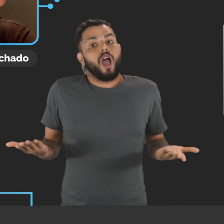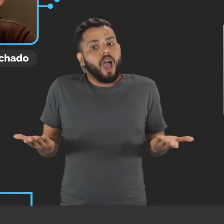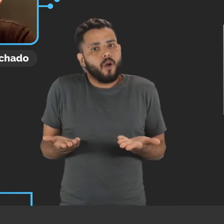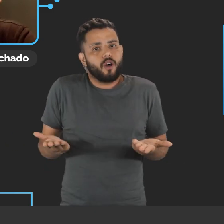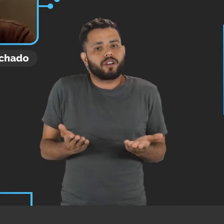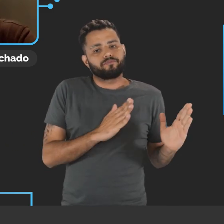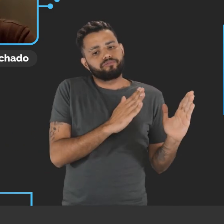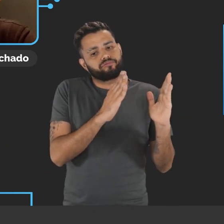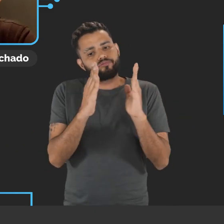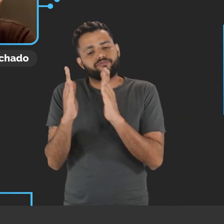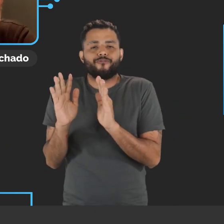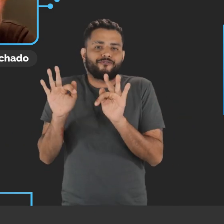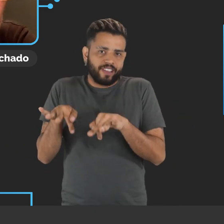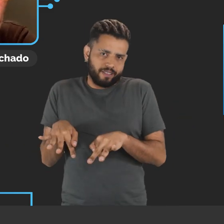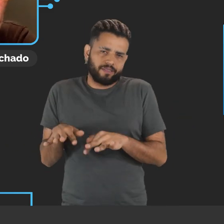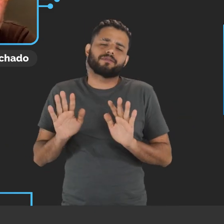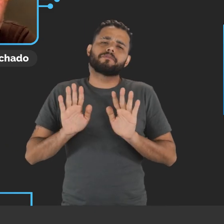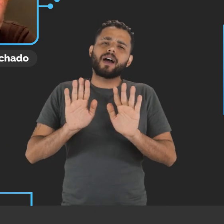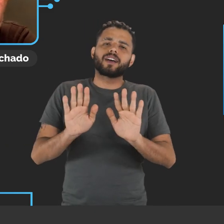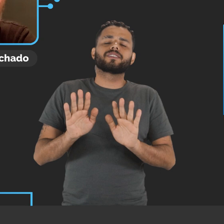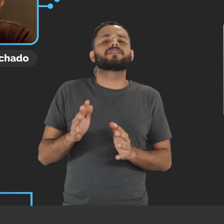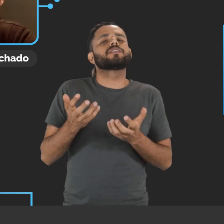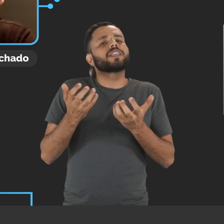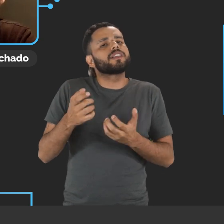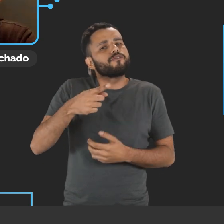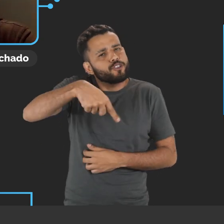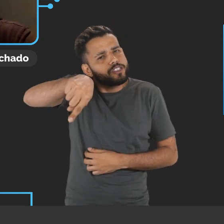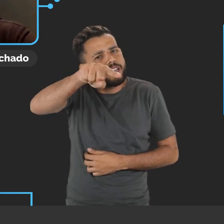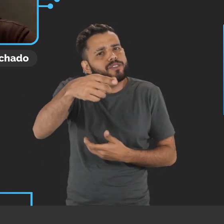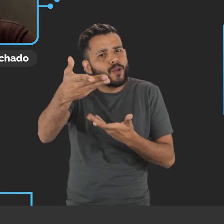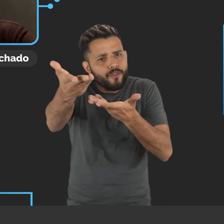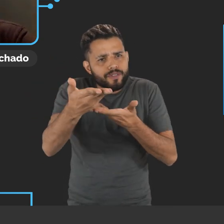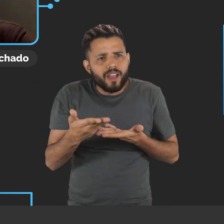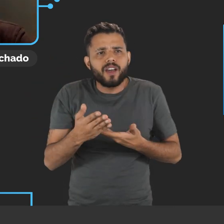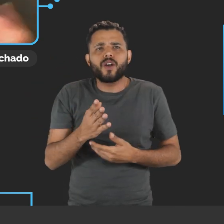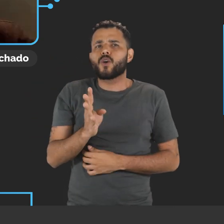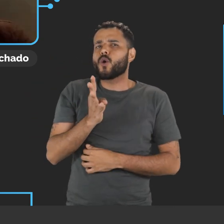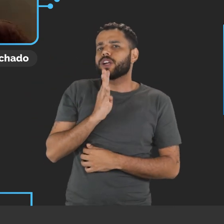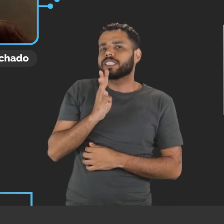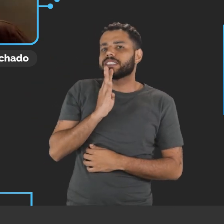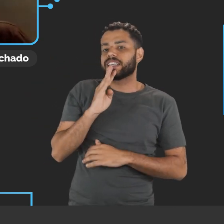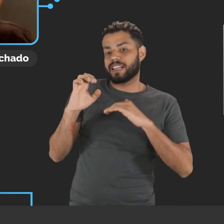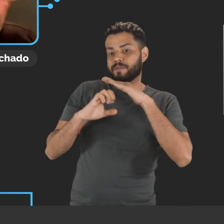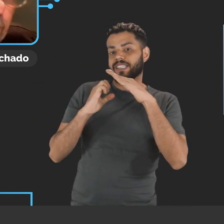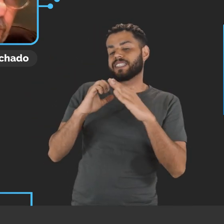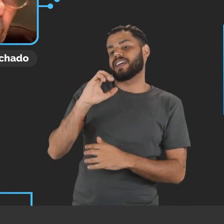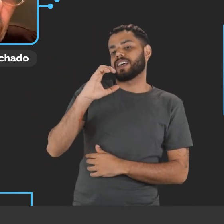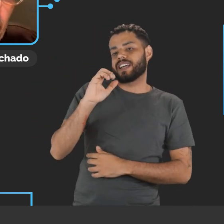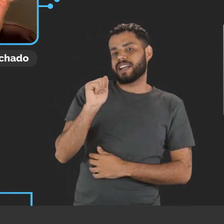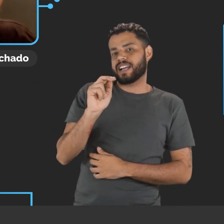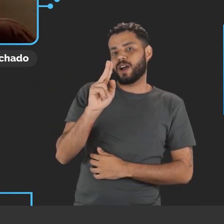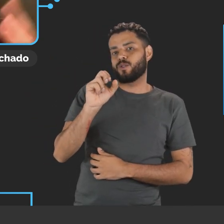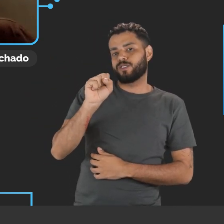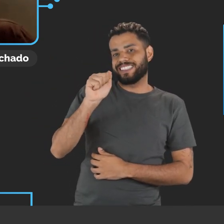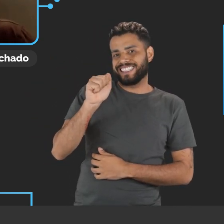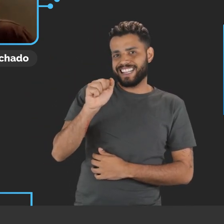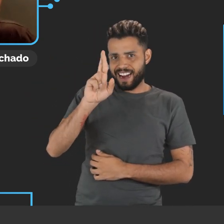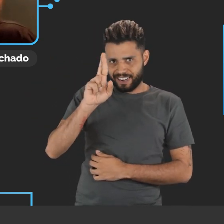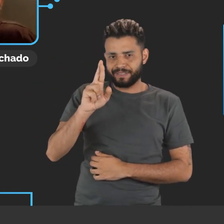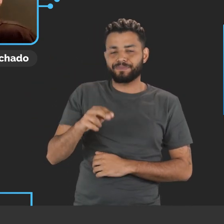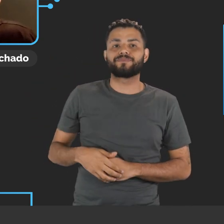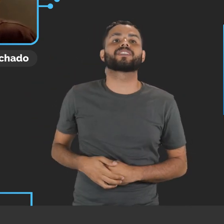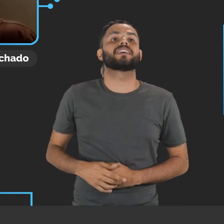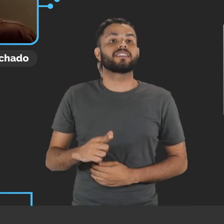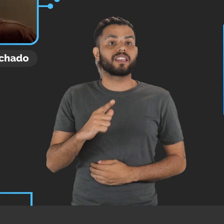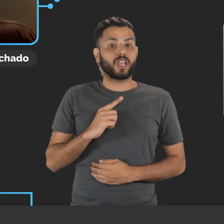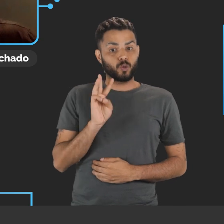Chegando nos finalmente já, queria convidar vocês a conhecer um pouco mais da Causar. Temos nosso